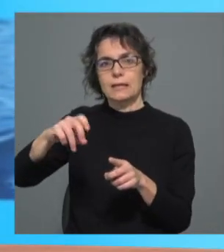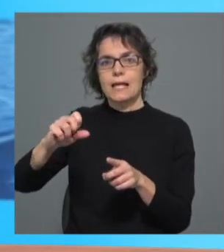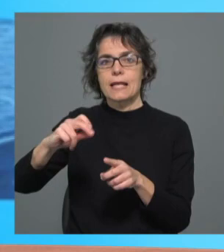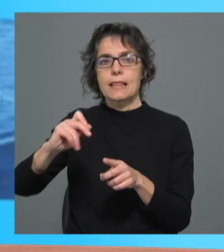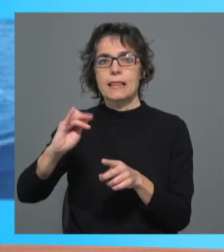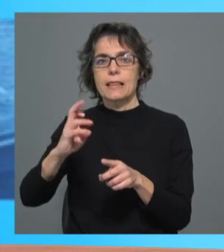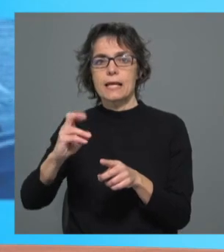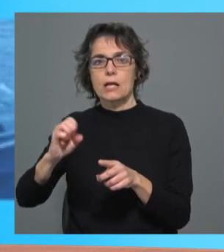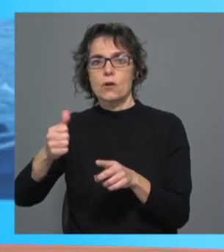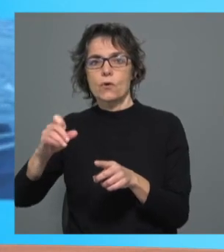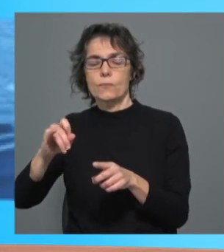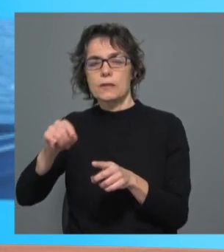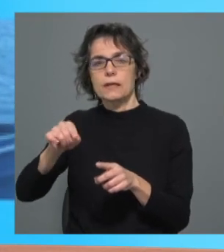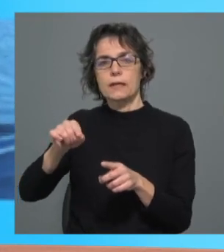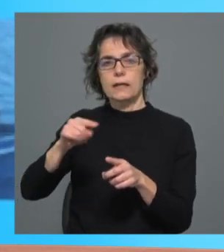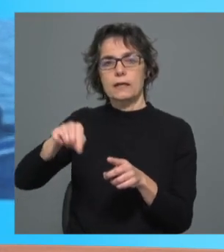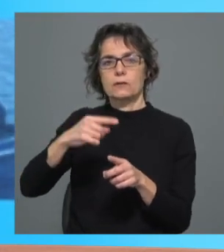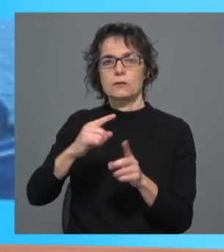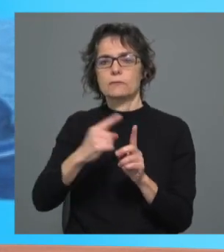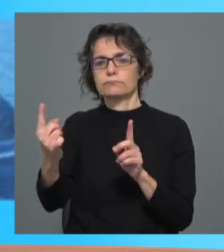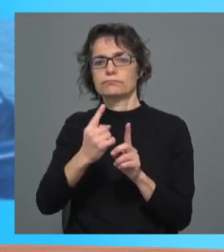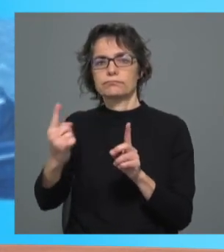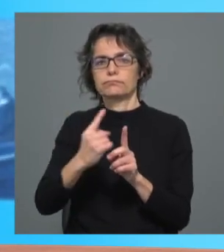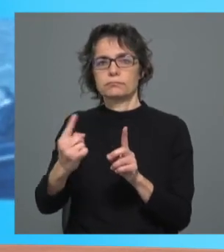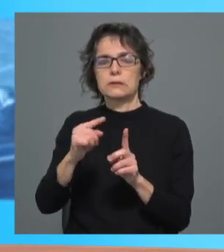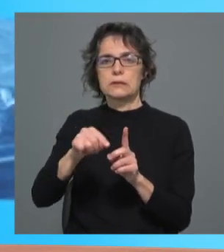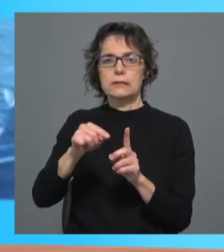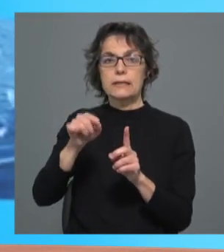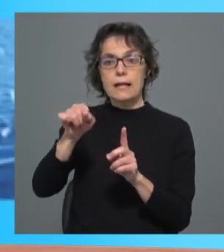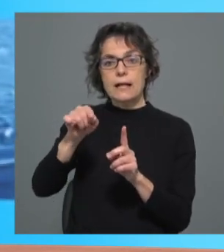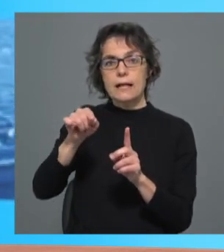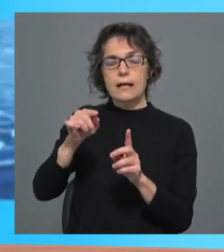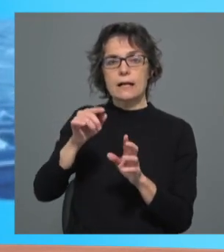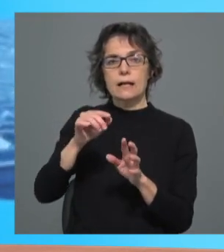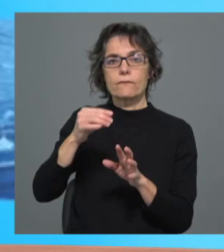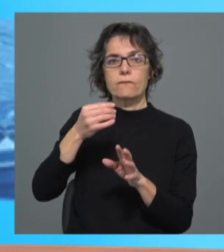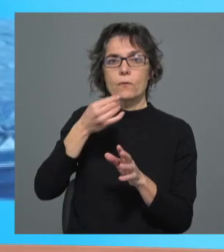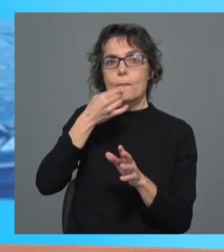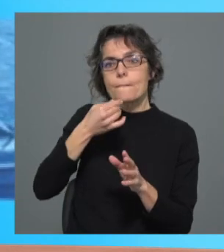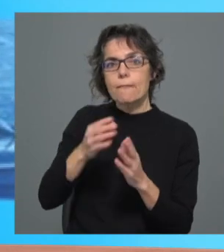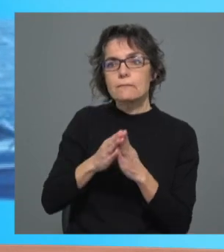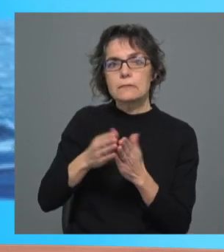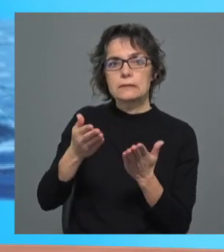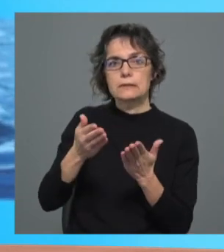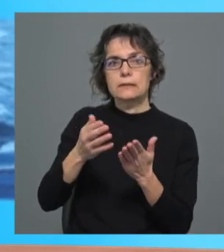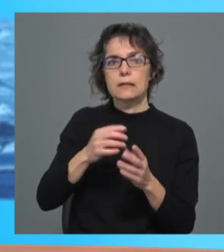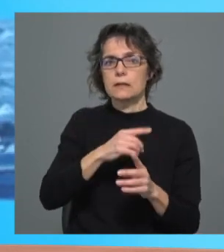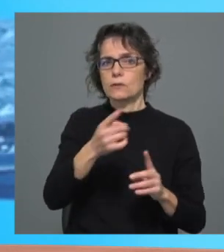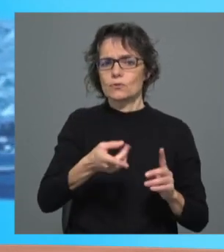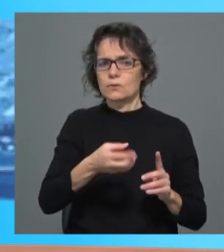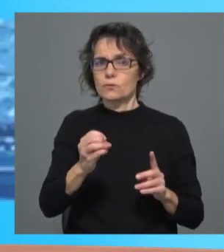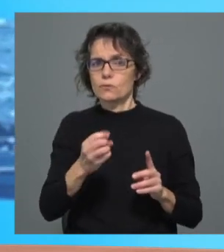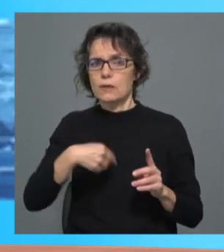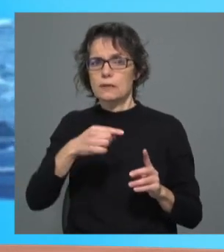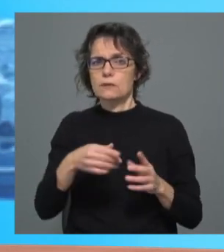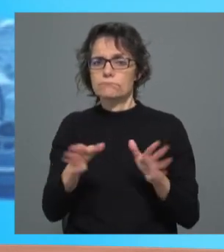E viajavam sempre para cá e lá. E foram lá pedir, portanto, só nos anos 90 que nós